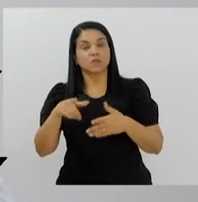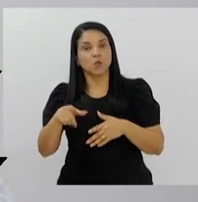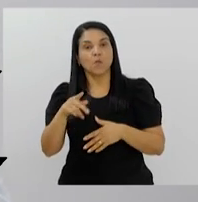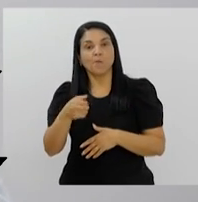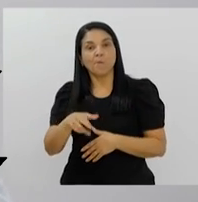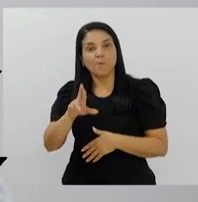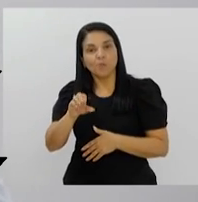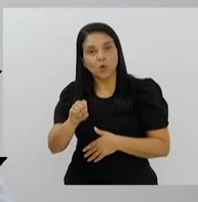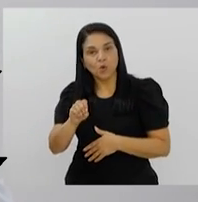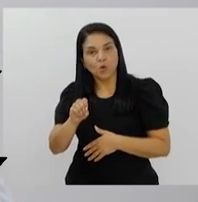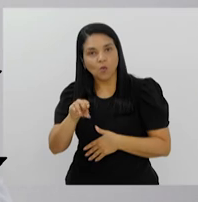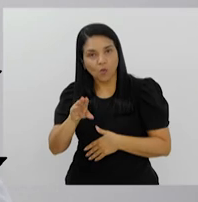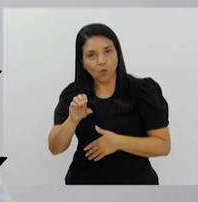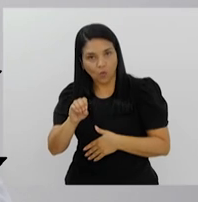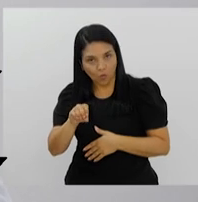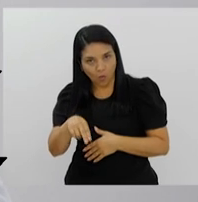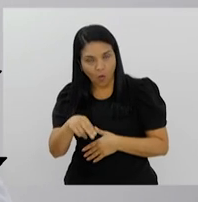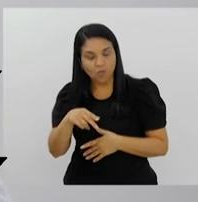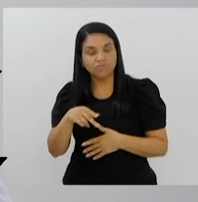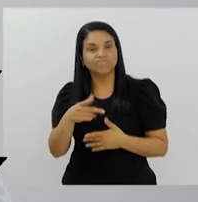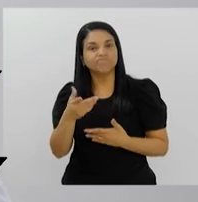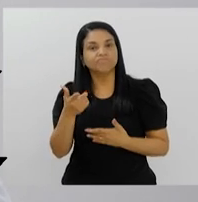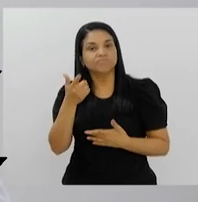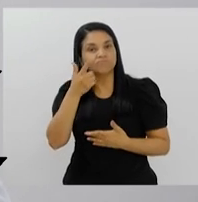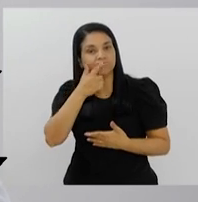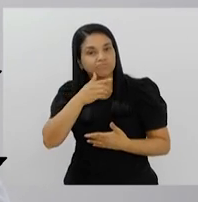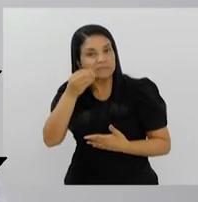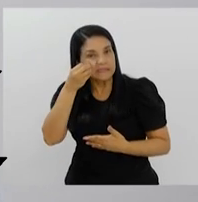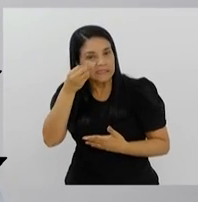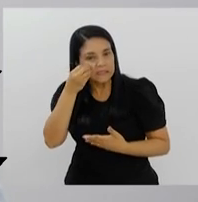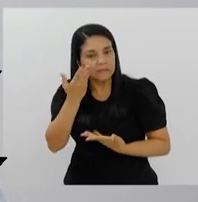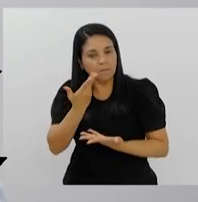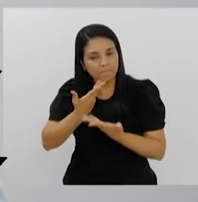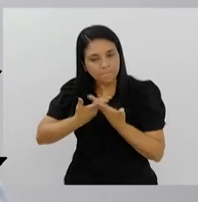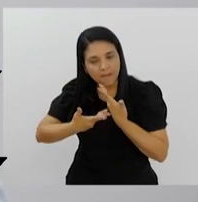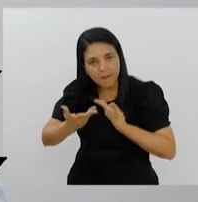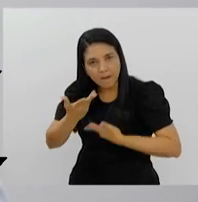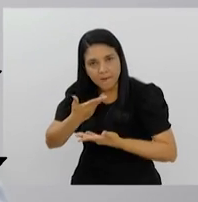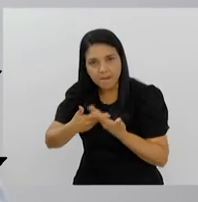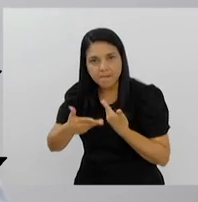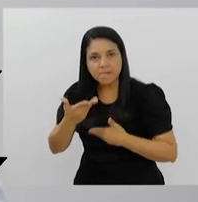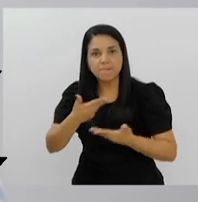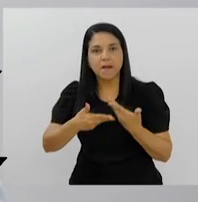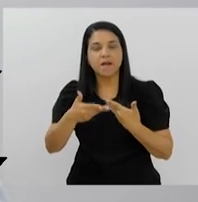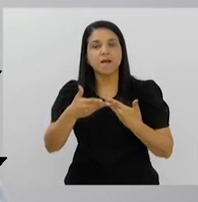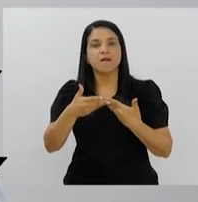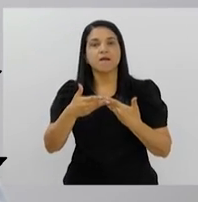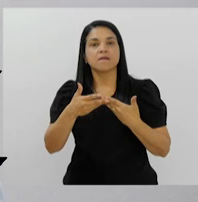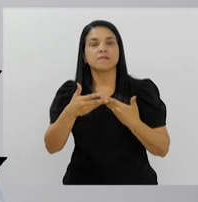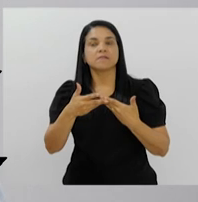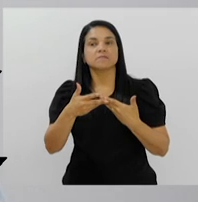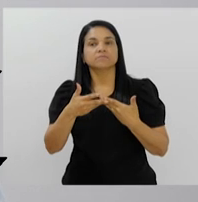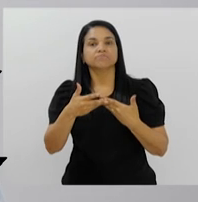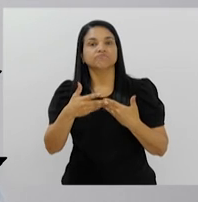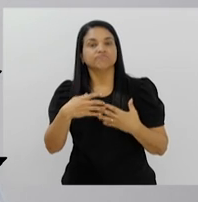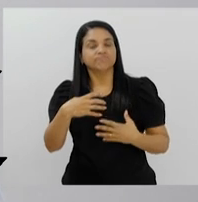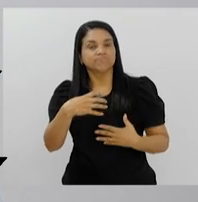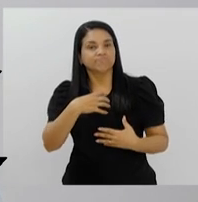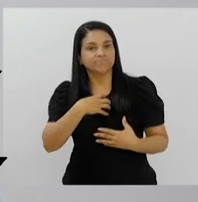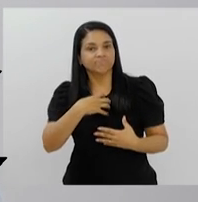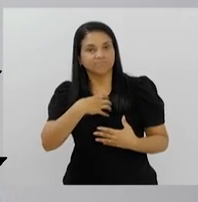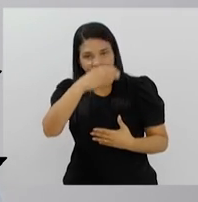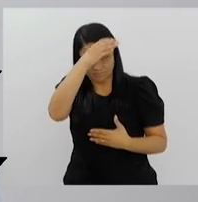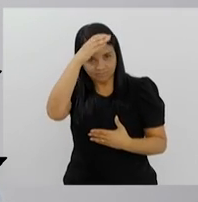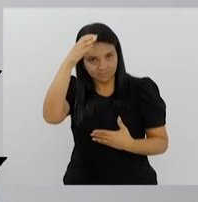conciliar o maior número de reclamações tá Para que o o consumidor se sinta acolhido e com